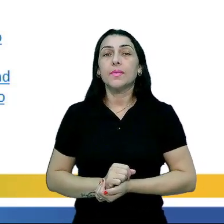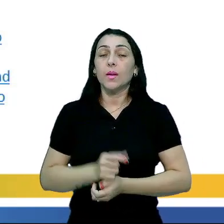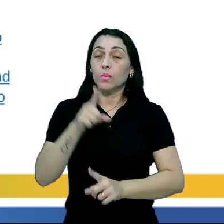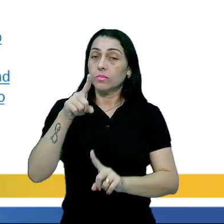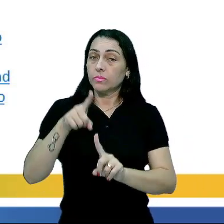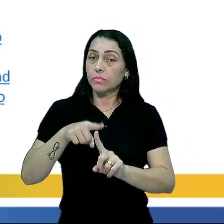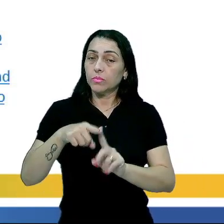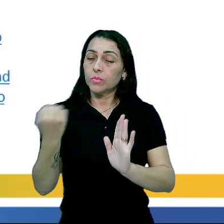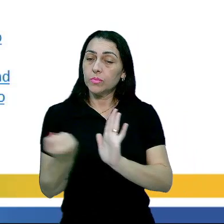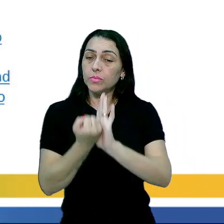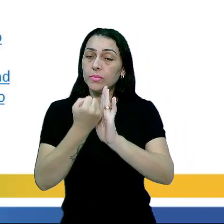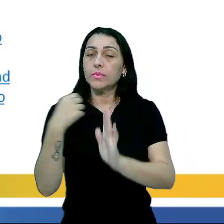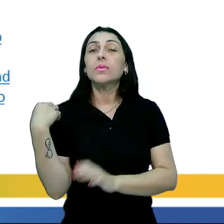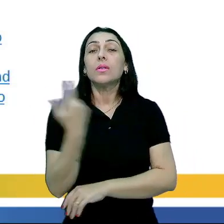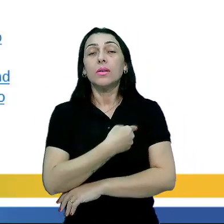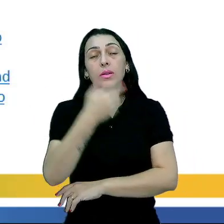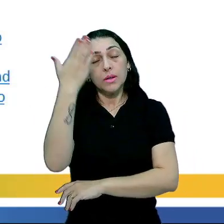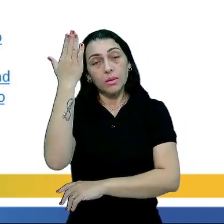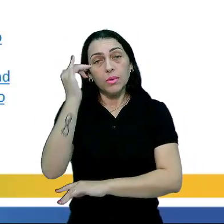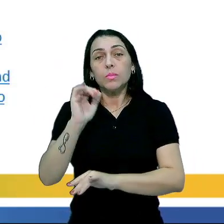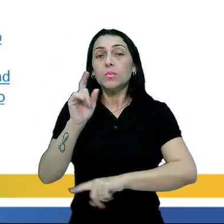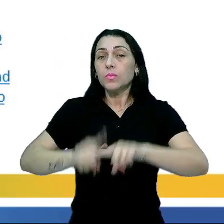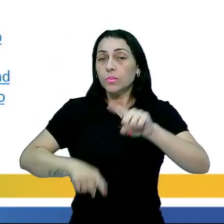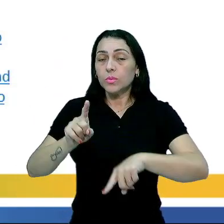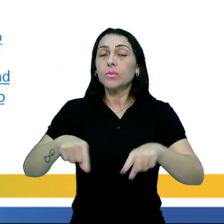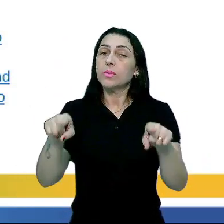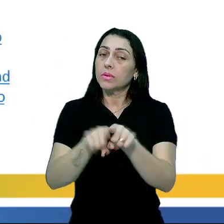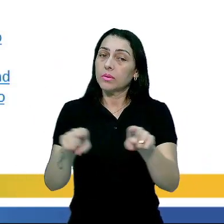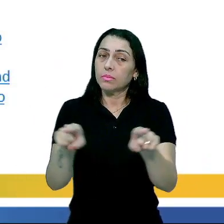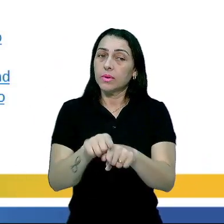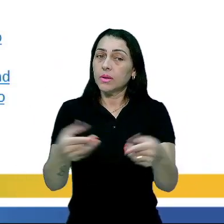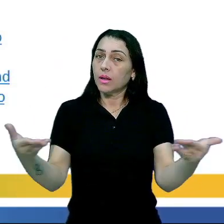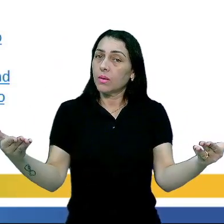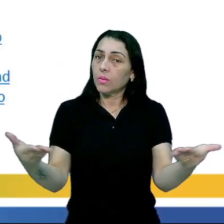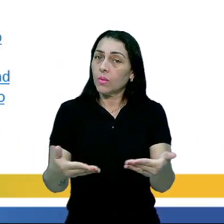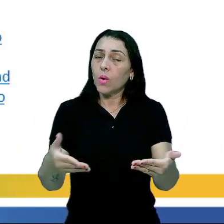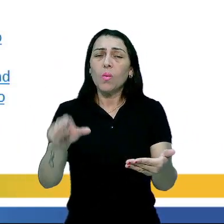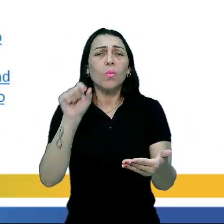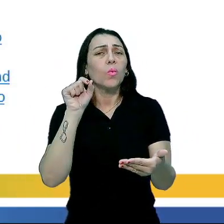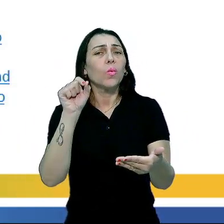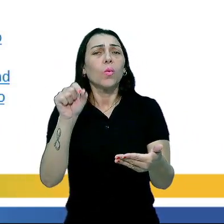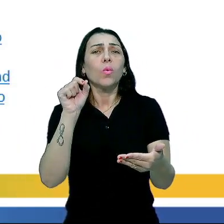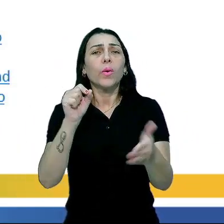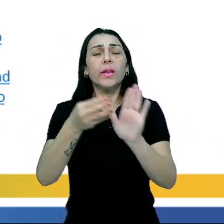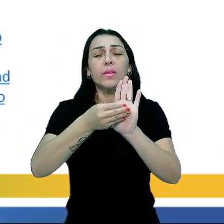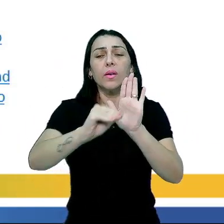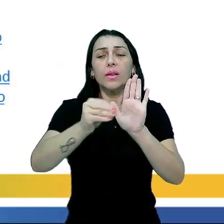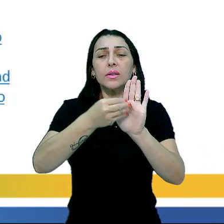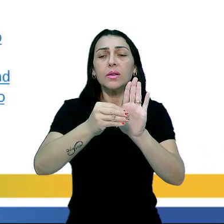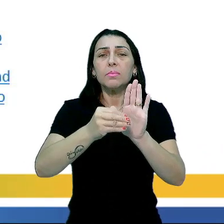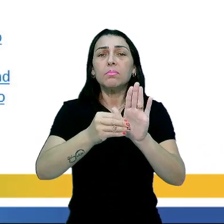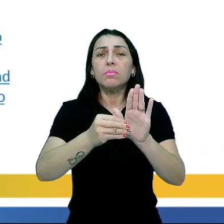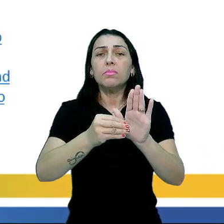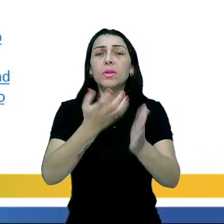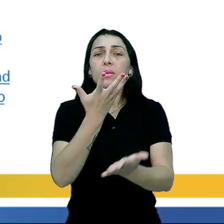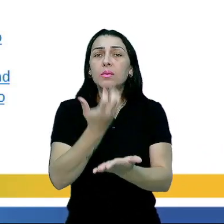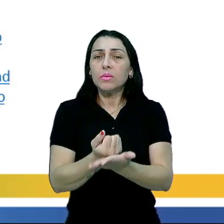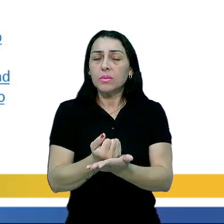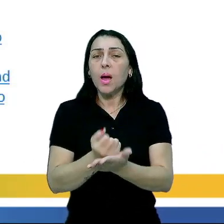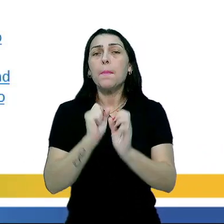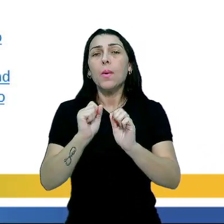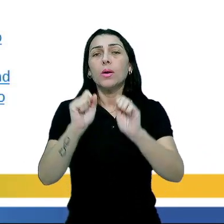marca nós sabemos o que é, um produto também. Agora, o que são as mídias físicas? Então, pode ser